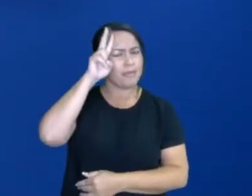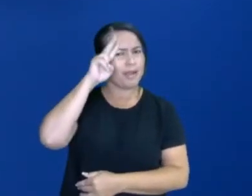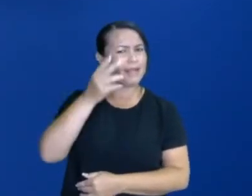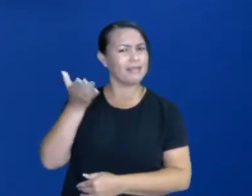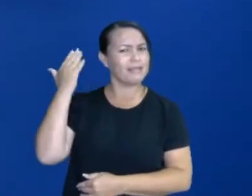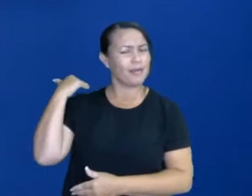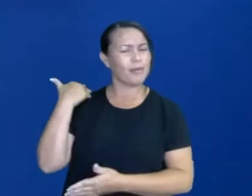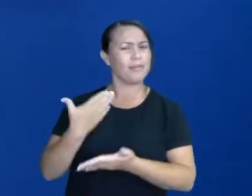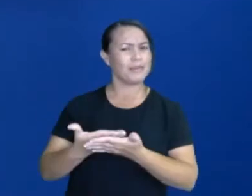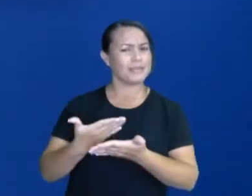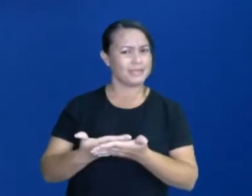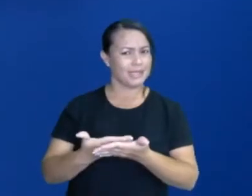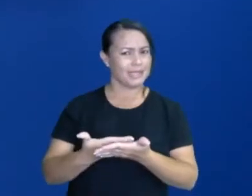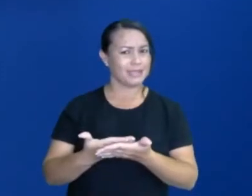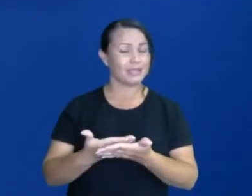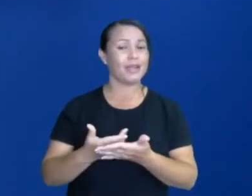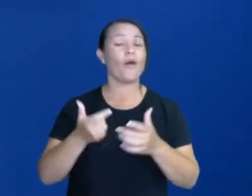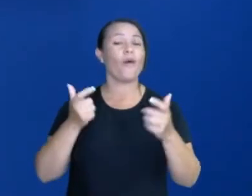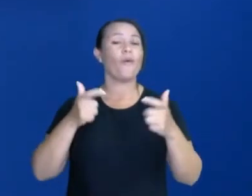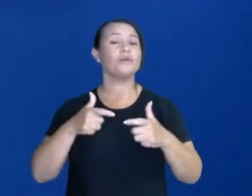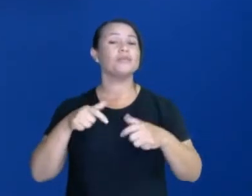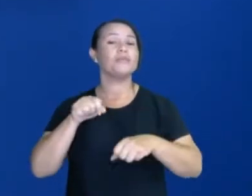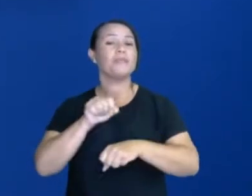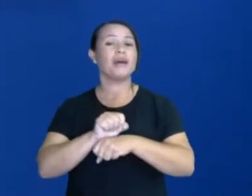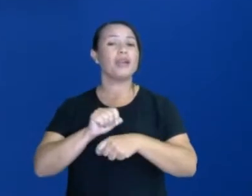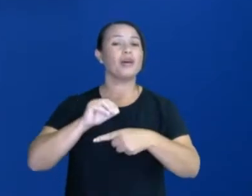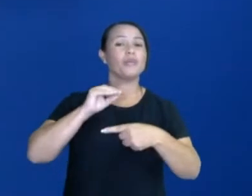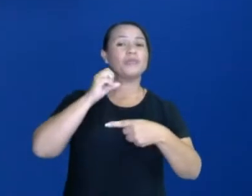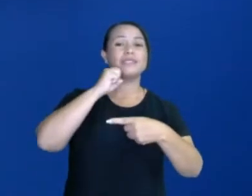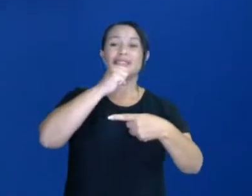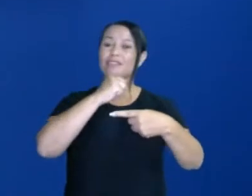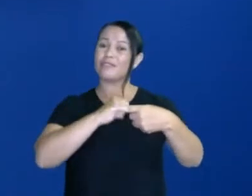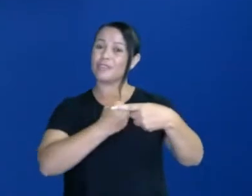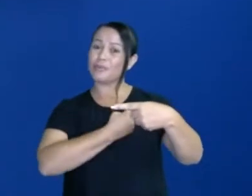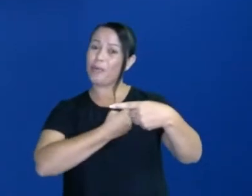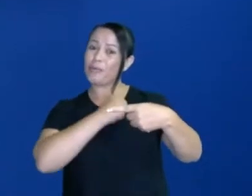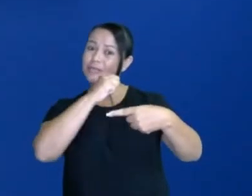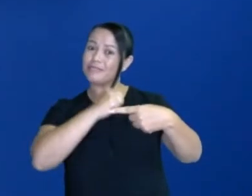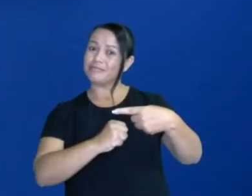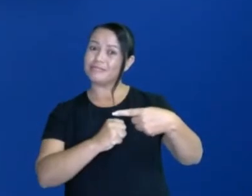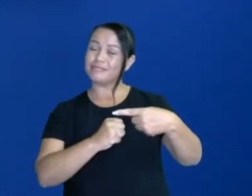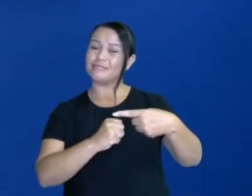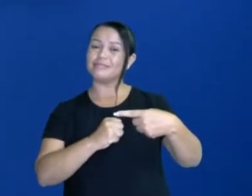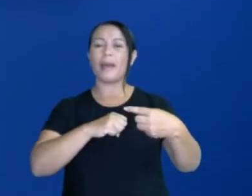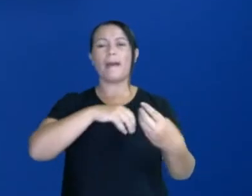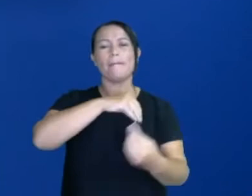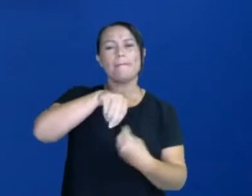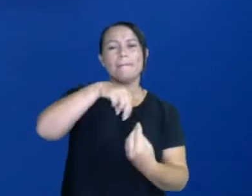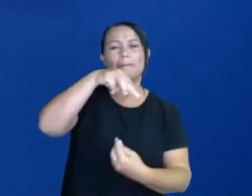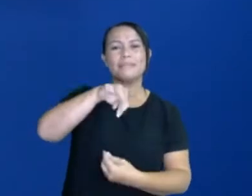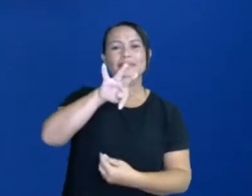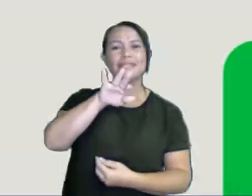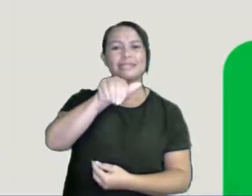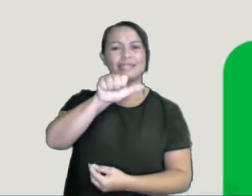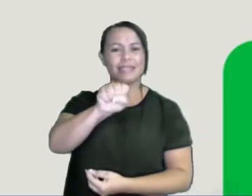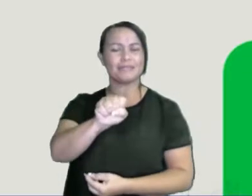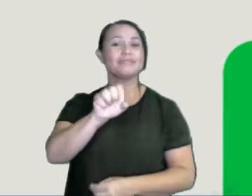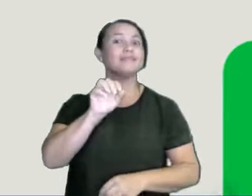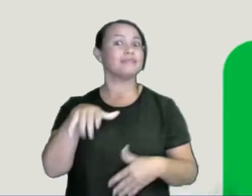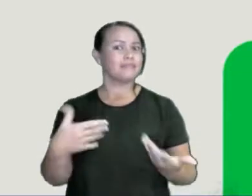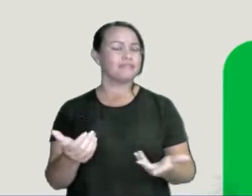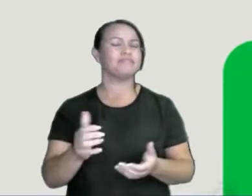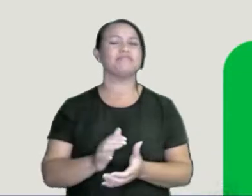aula passada? Quando nós paramos em frações mistas, não é isso? Então vamos lá.